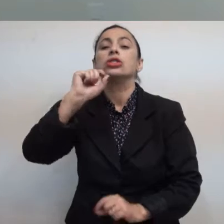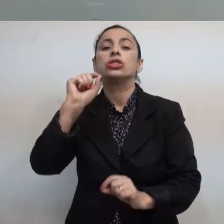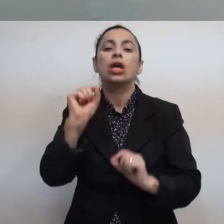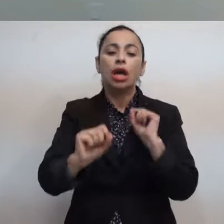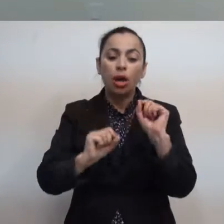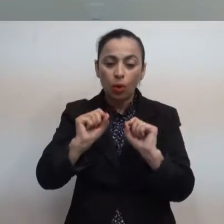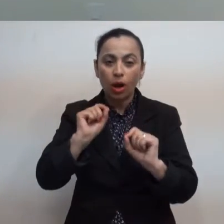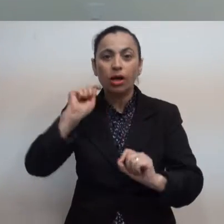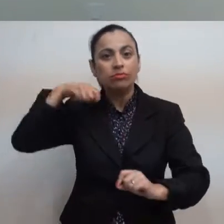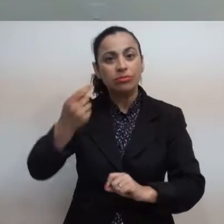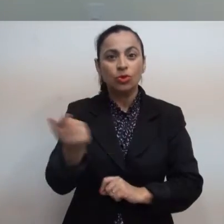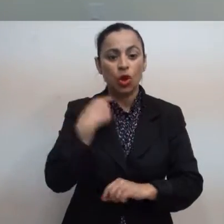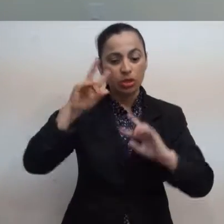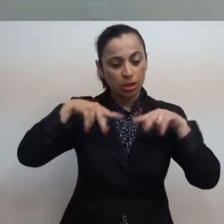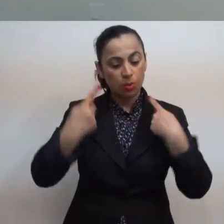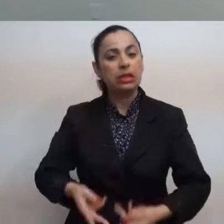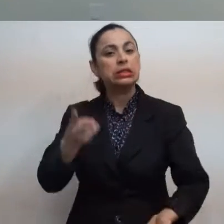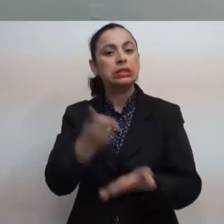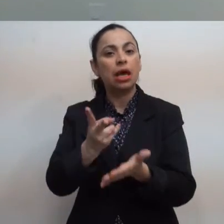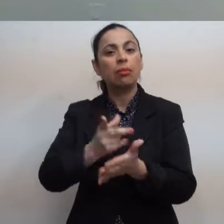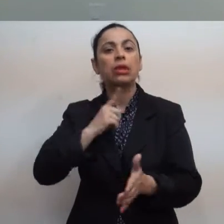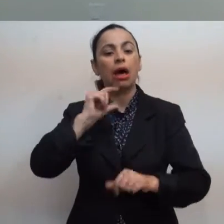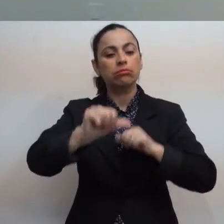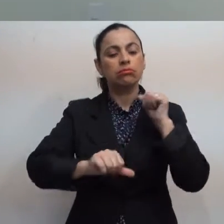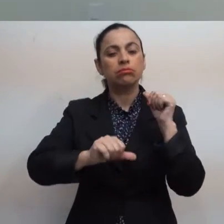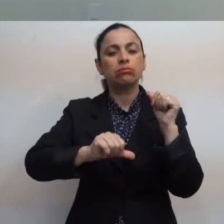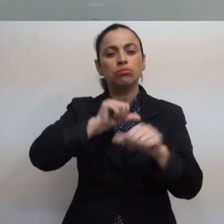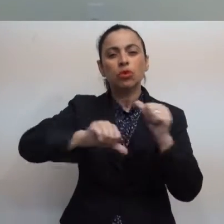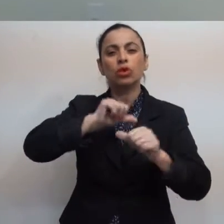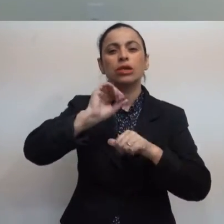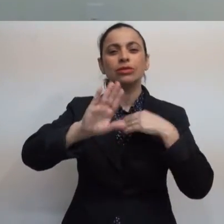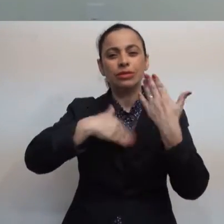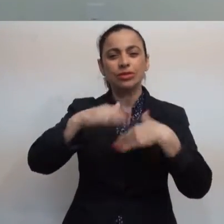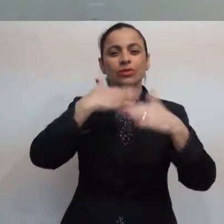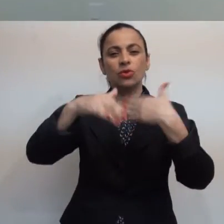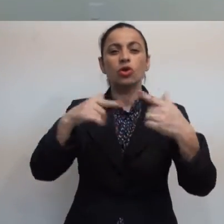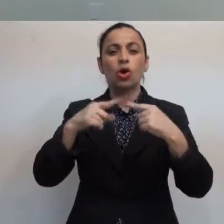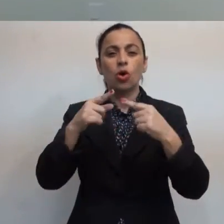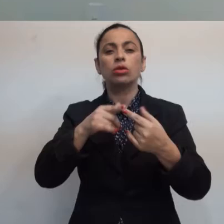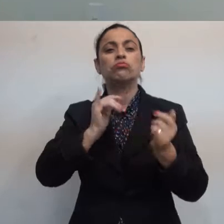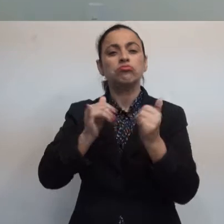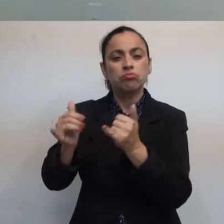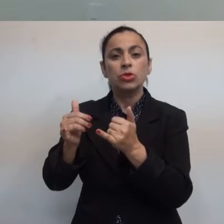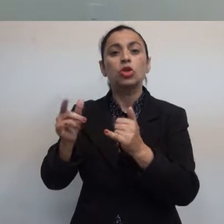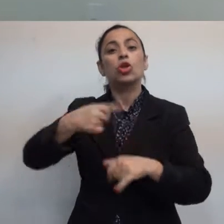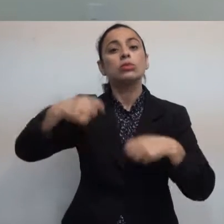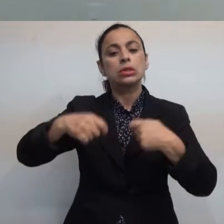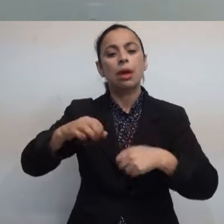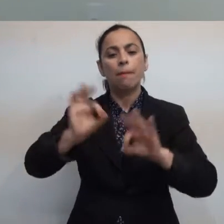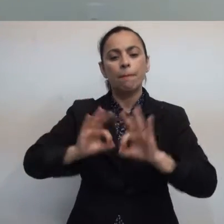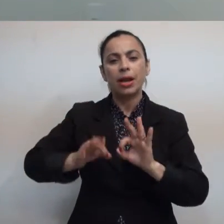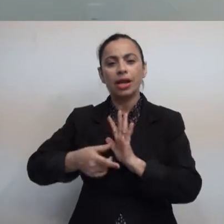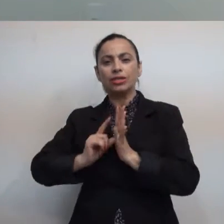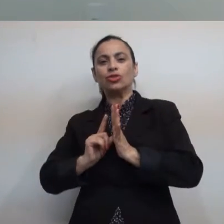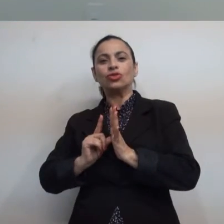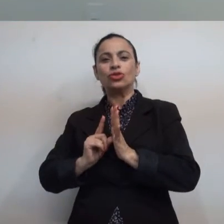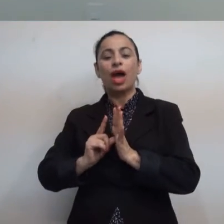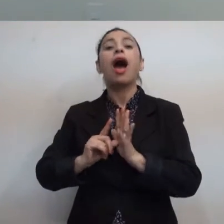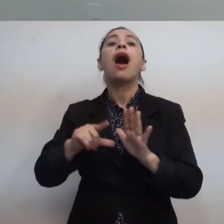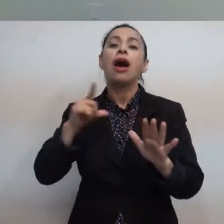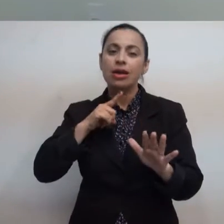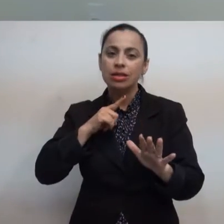aprendizagem enquanto ser humano que está sempre em desenvolvimento a partir das suas informações, nós temos que